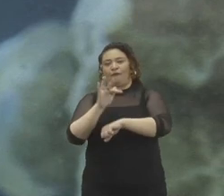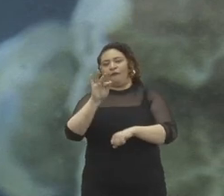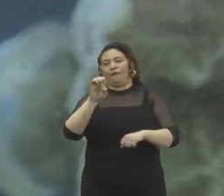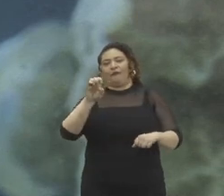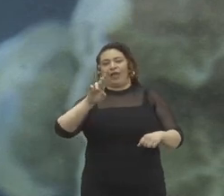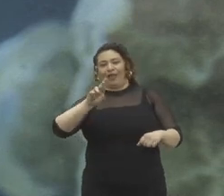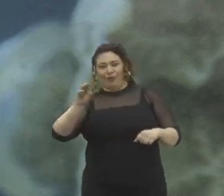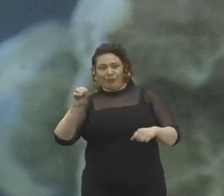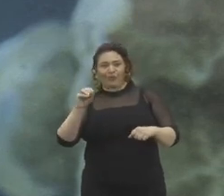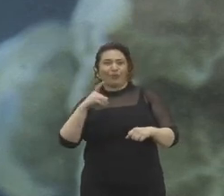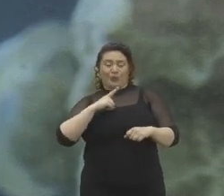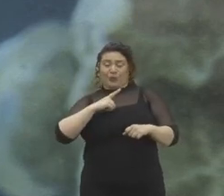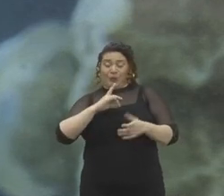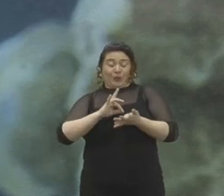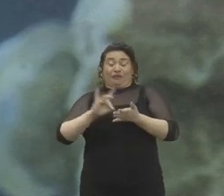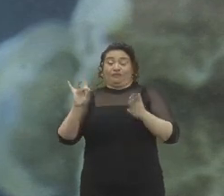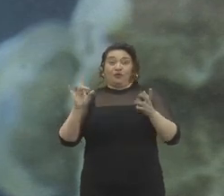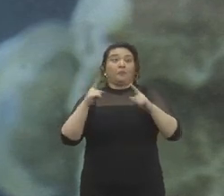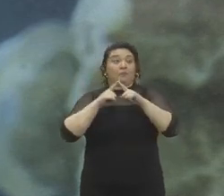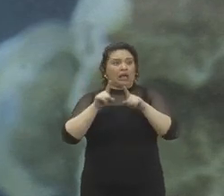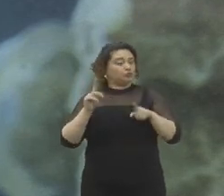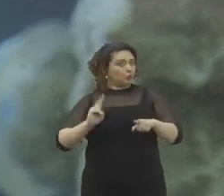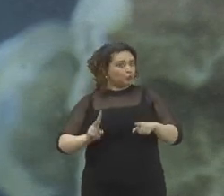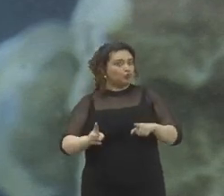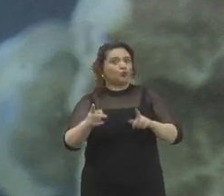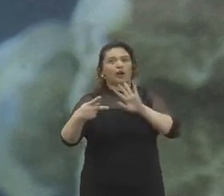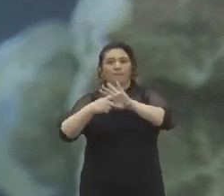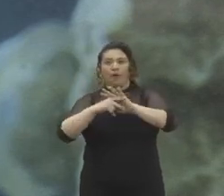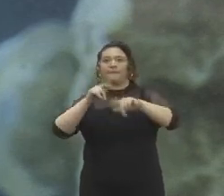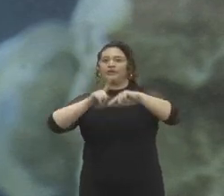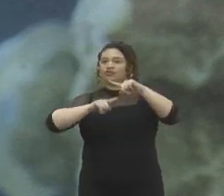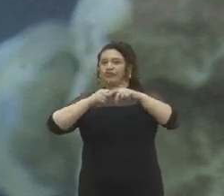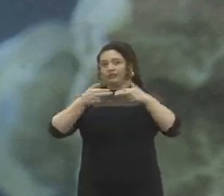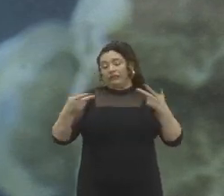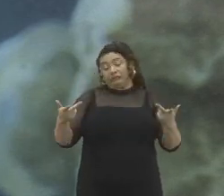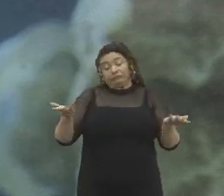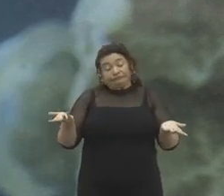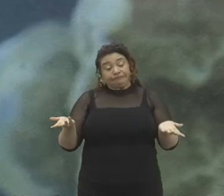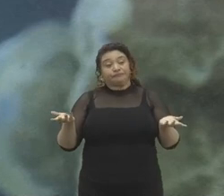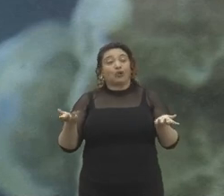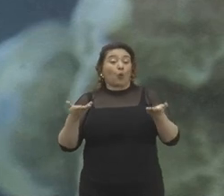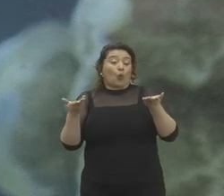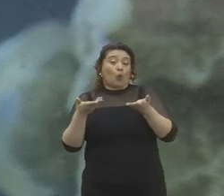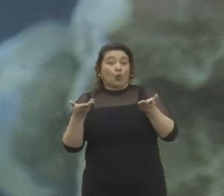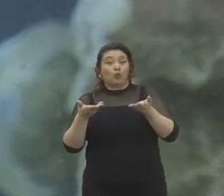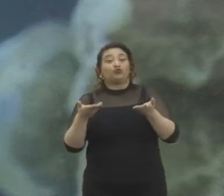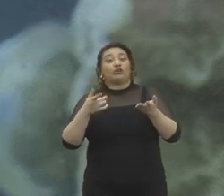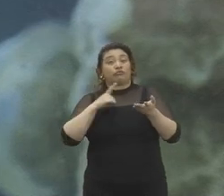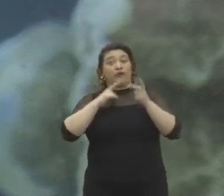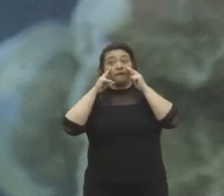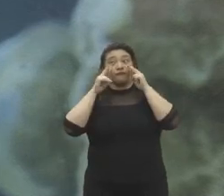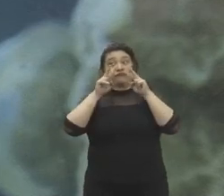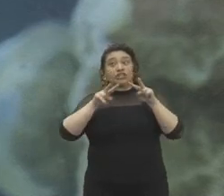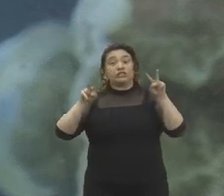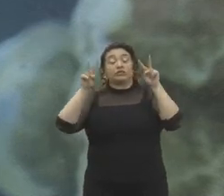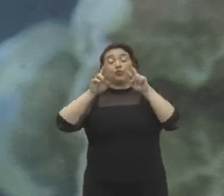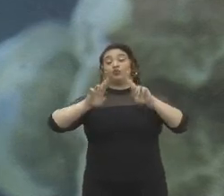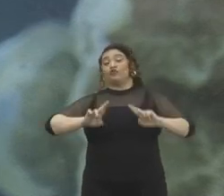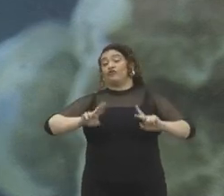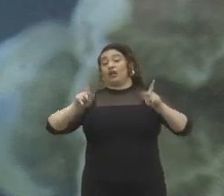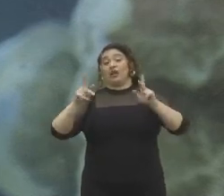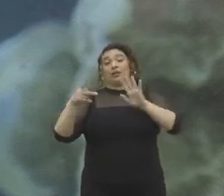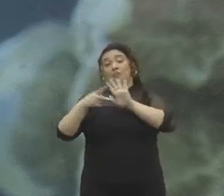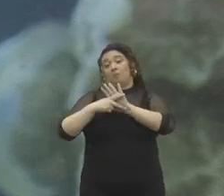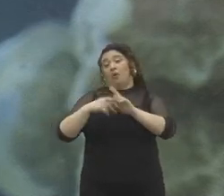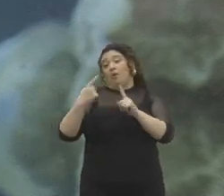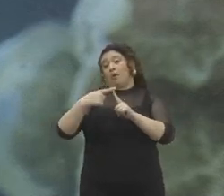e e eu acho que eles continuam fazendo essa atividade isso é né como hoje em dia se tem uma visão muito mais crítica sobre esse